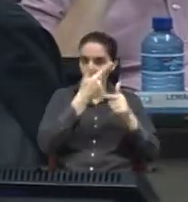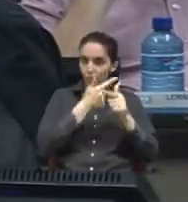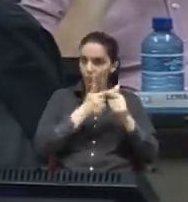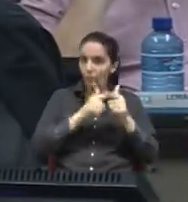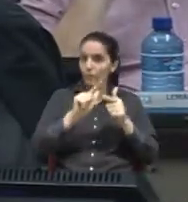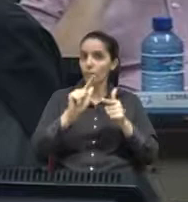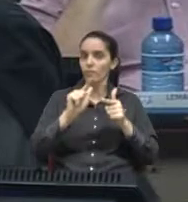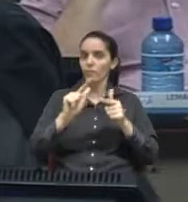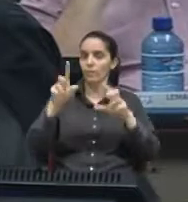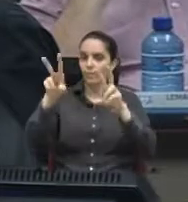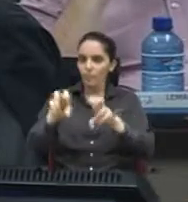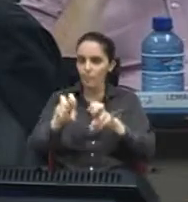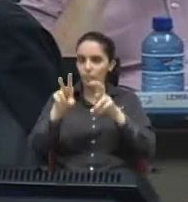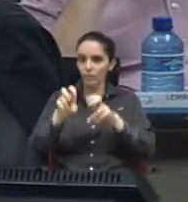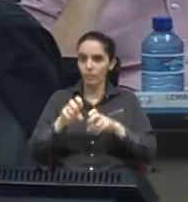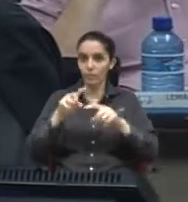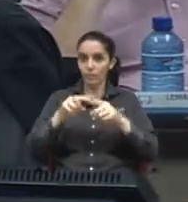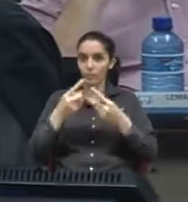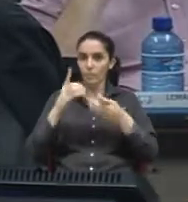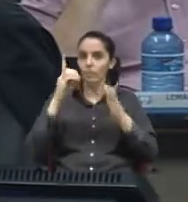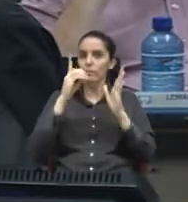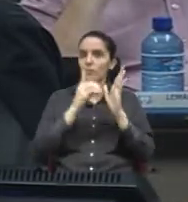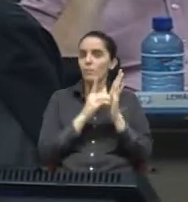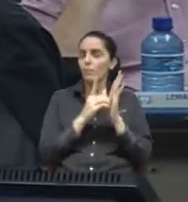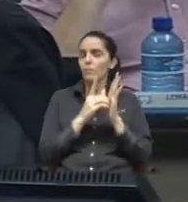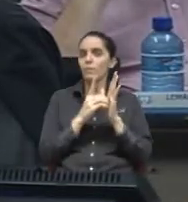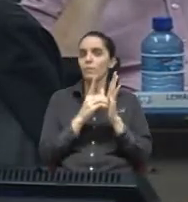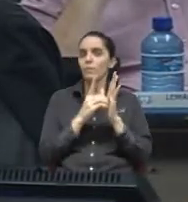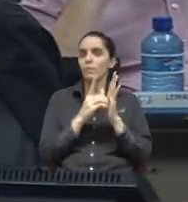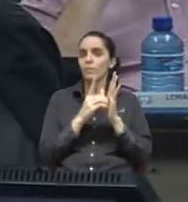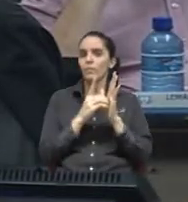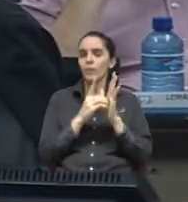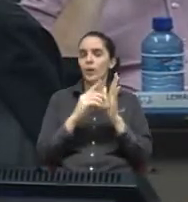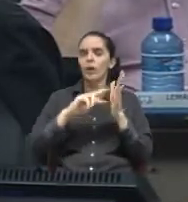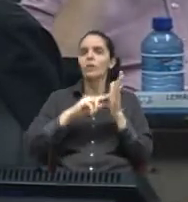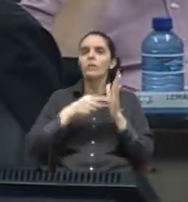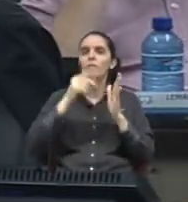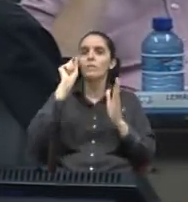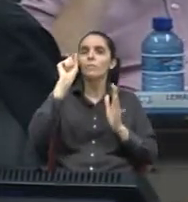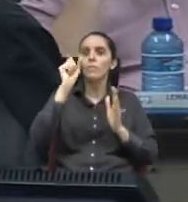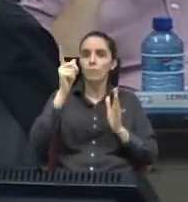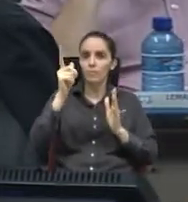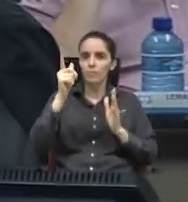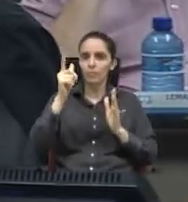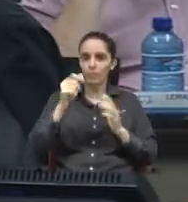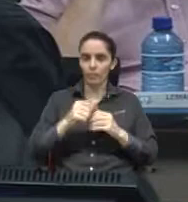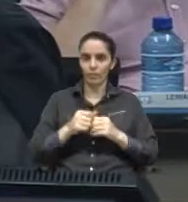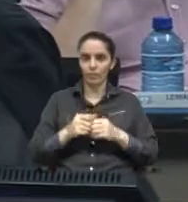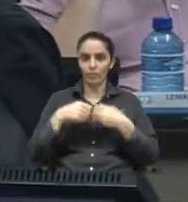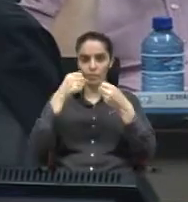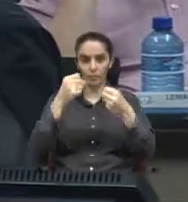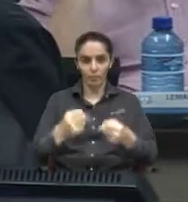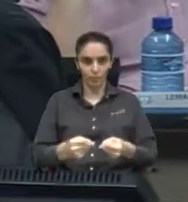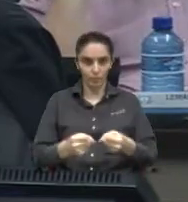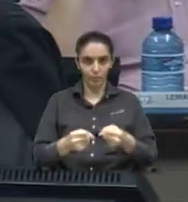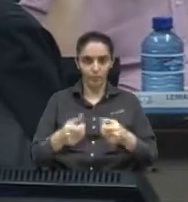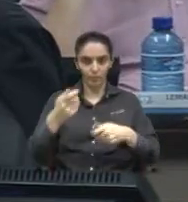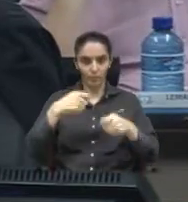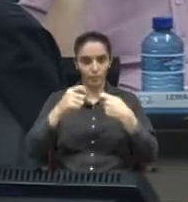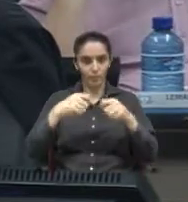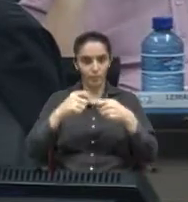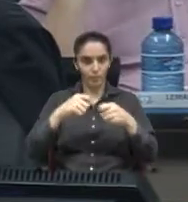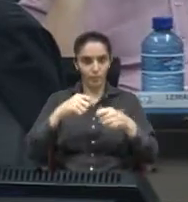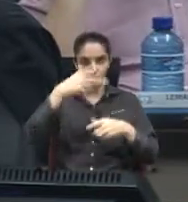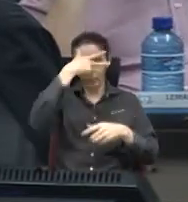que o decreto é um ato discricionário. O que significa isso? Pelo poder da autotutela da administração pública,